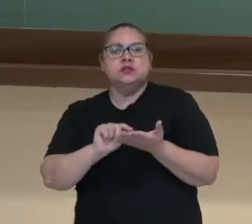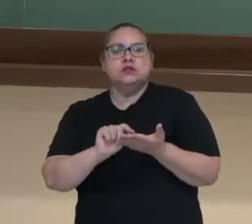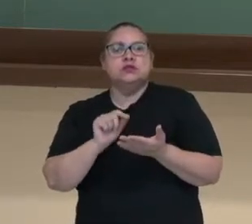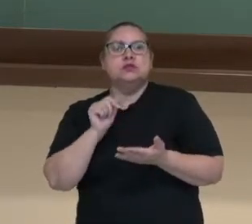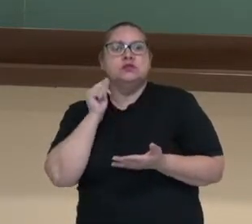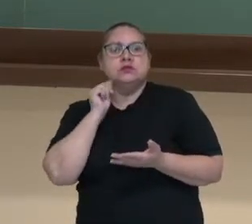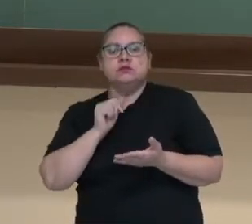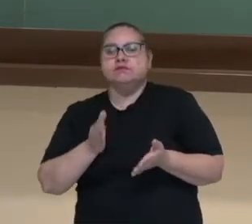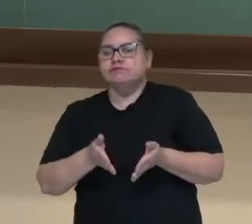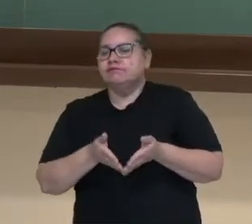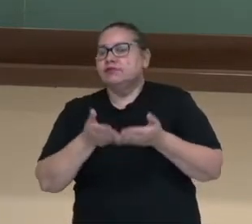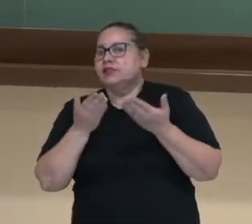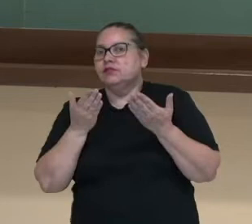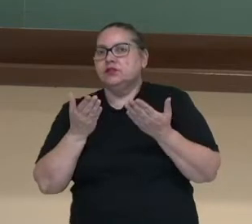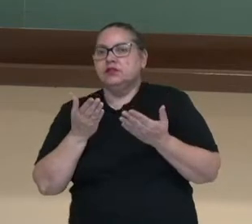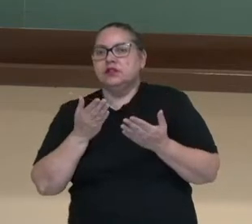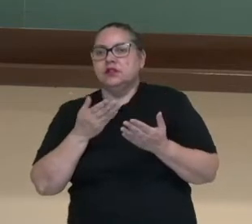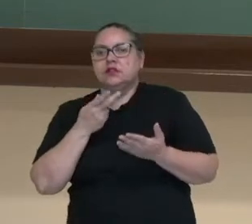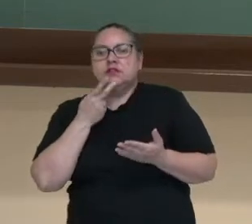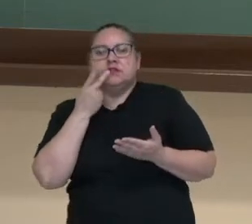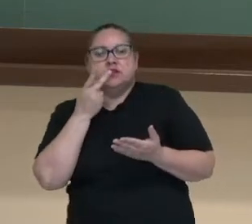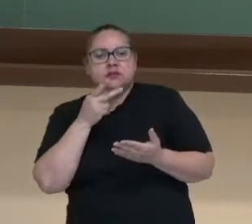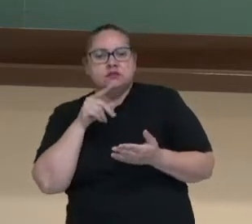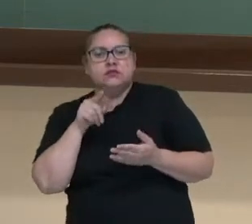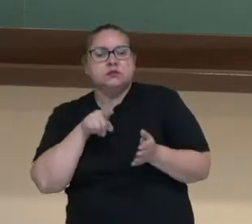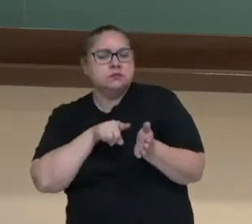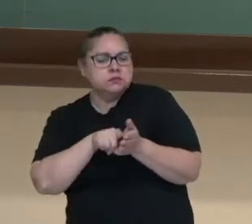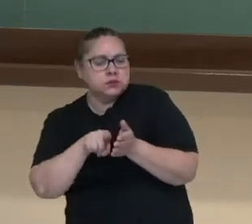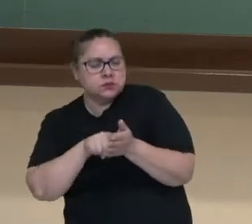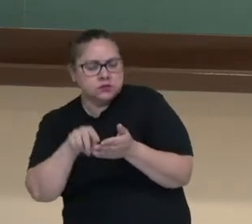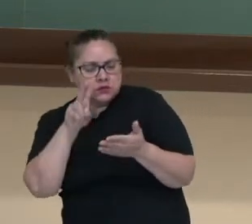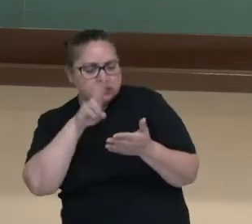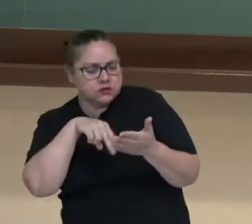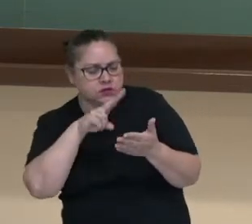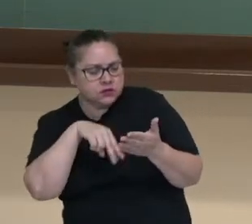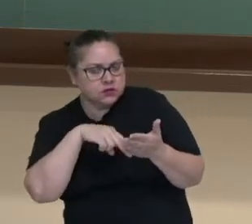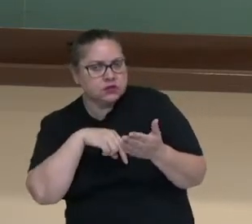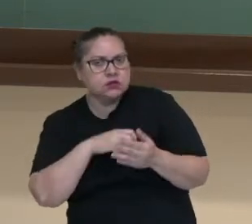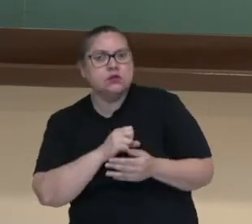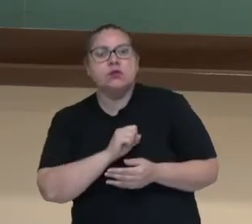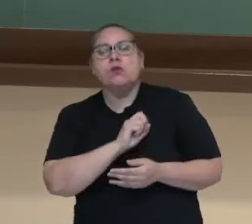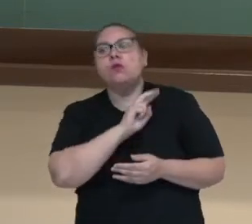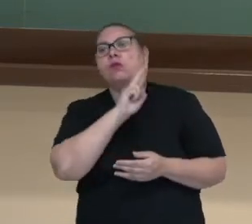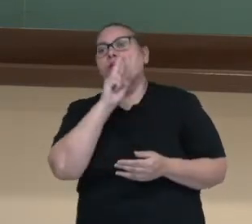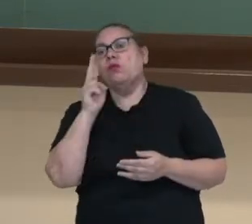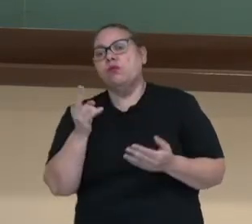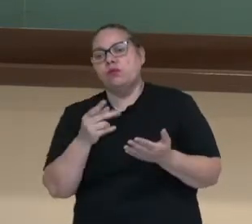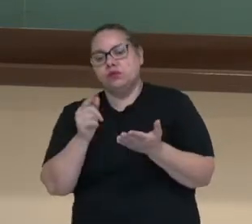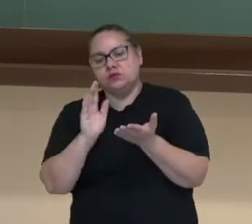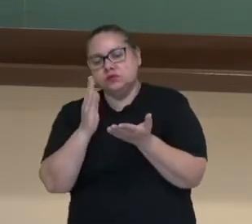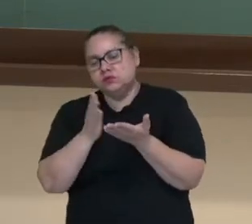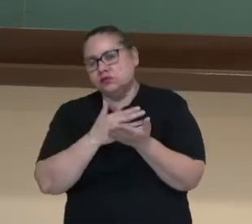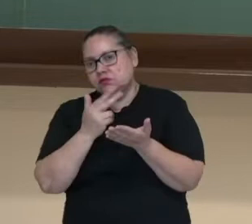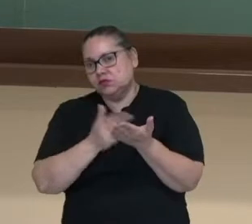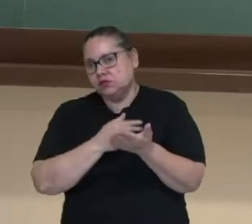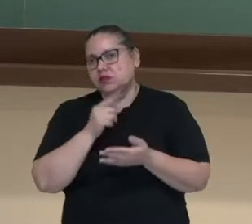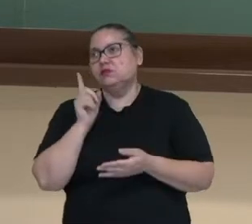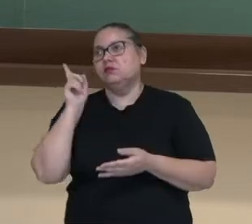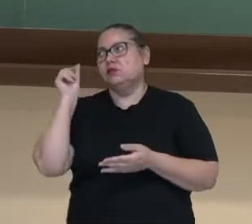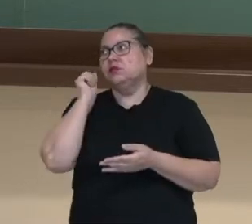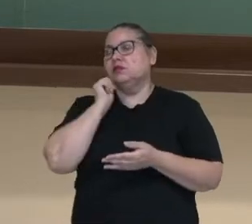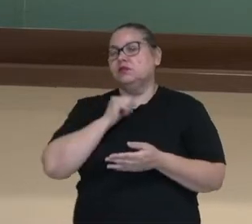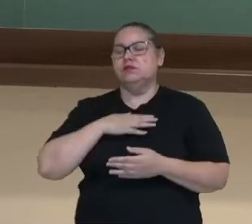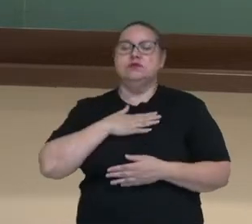legado maravilhoso. Eu recomendo que você pesquise e leia outras obras da Clarice Lispector. Você